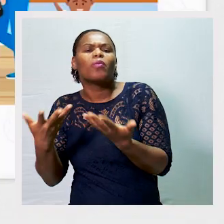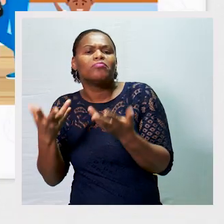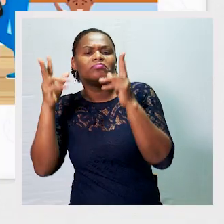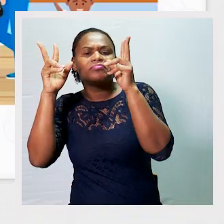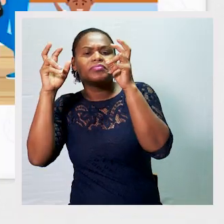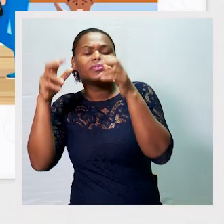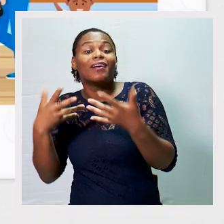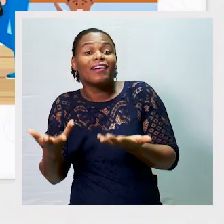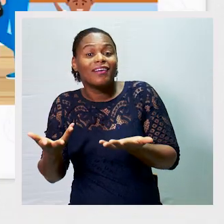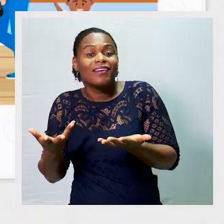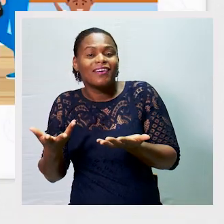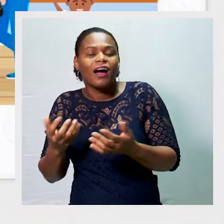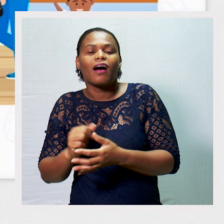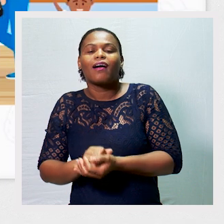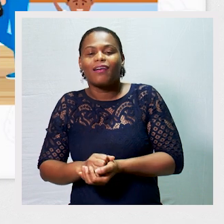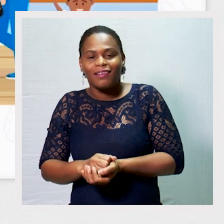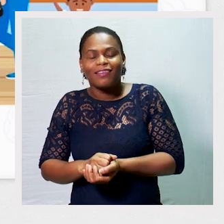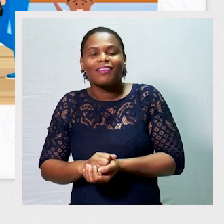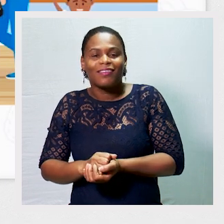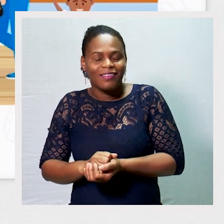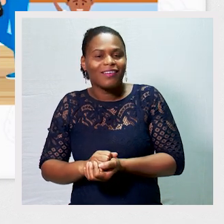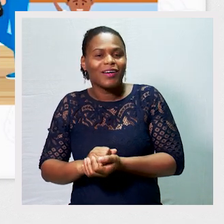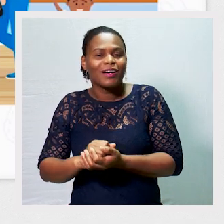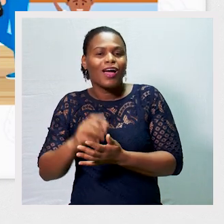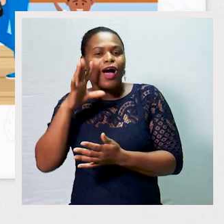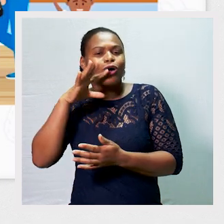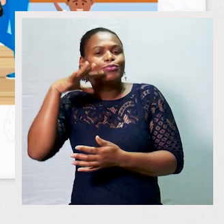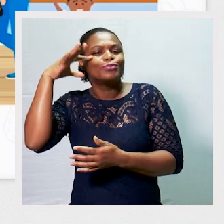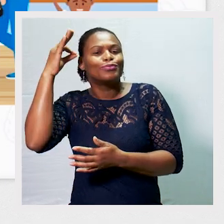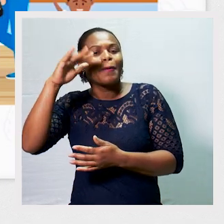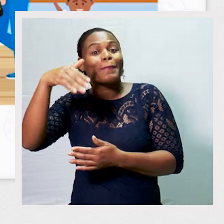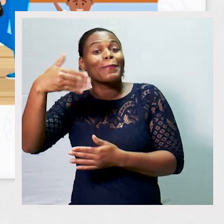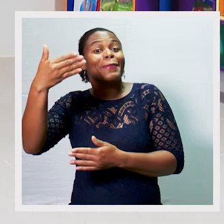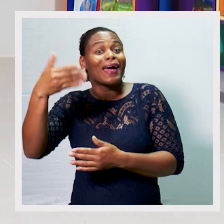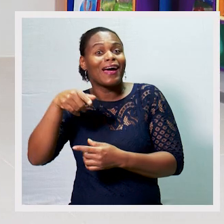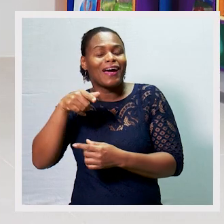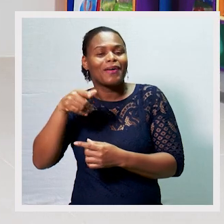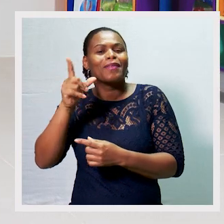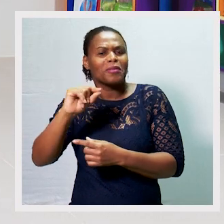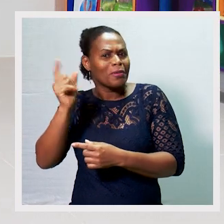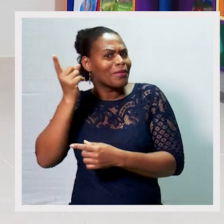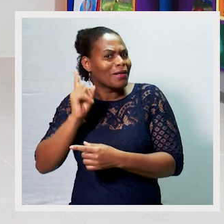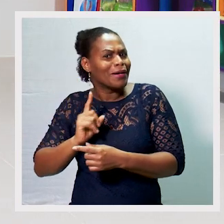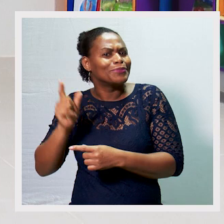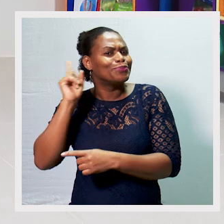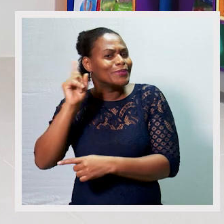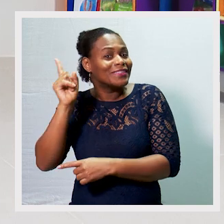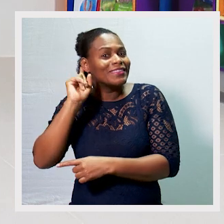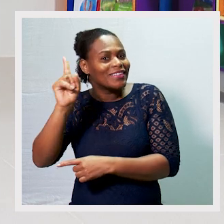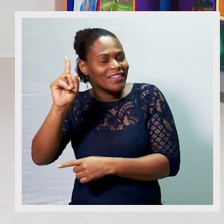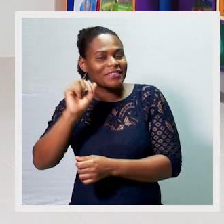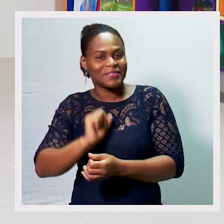nós temos o primeiro aniversário, que também é uma data de extrema